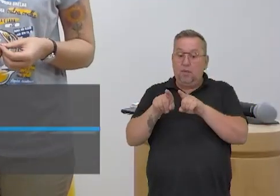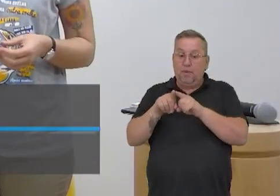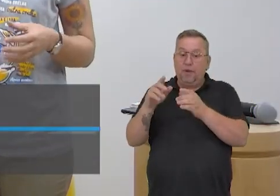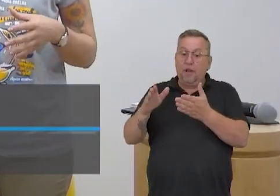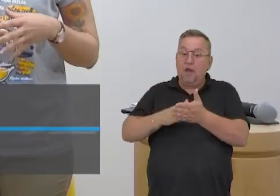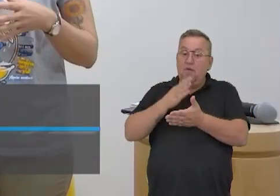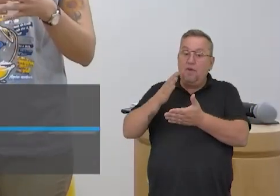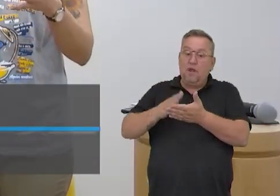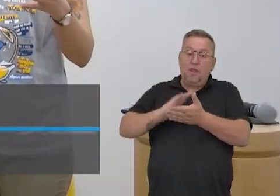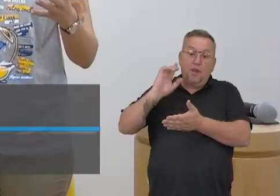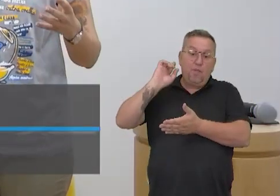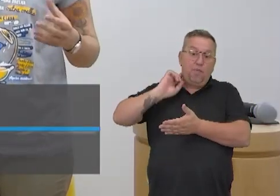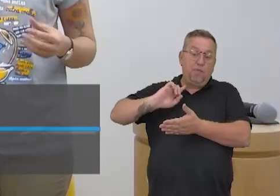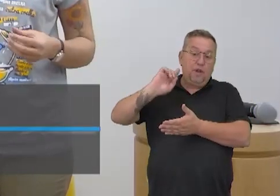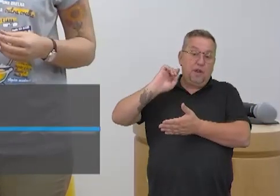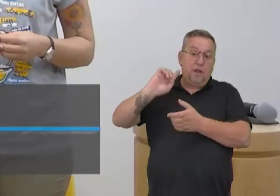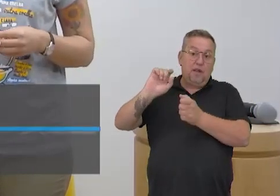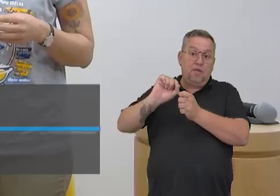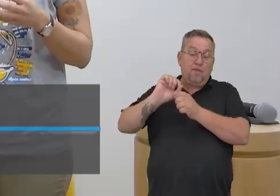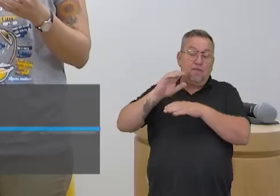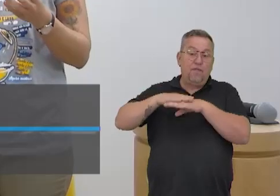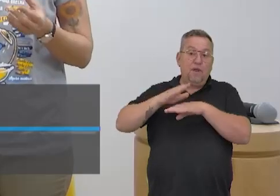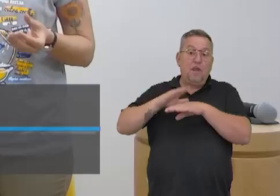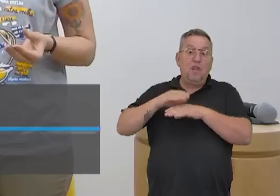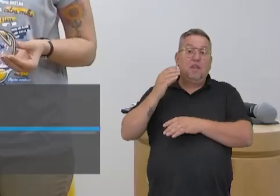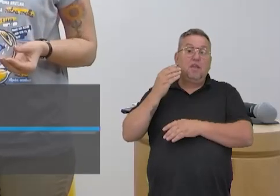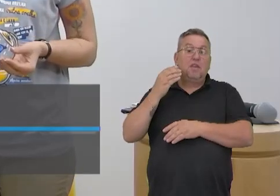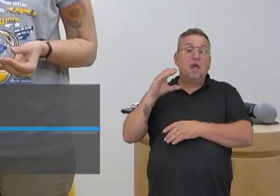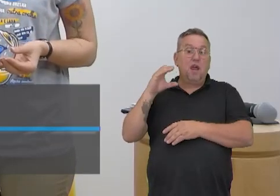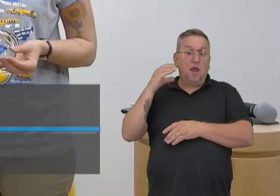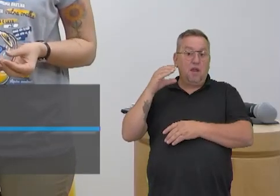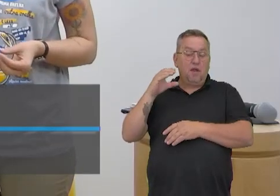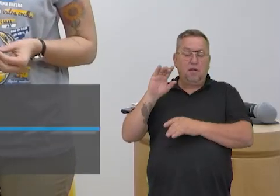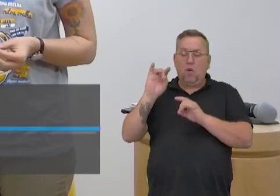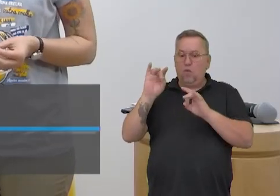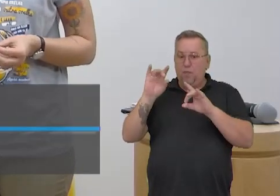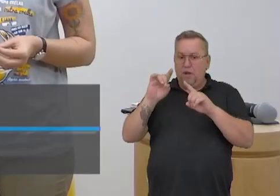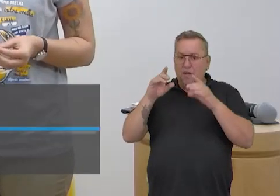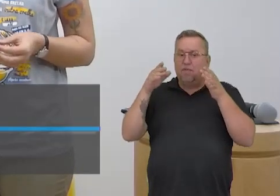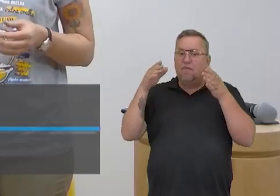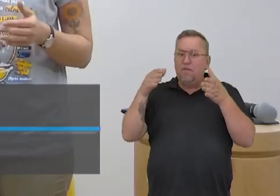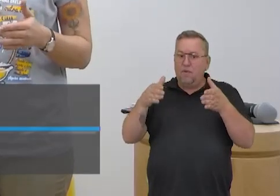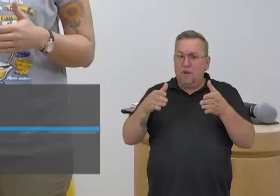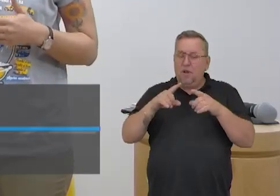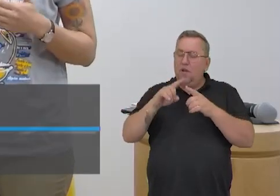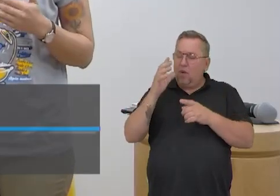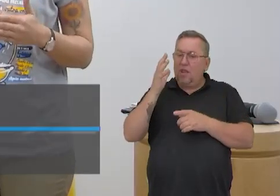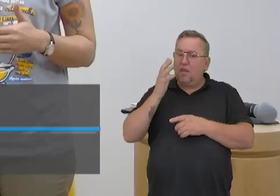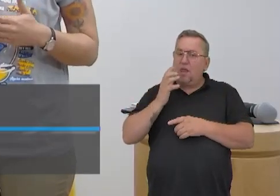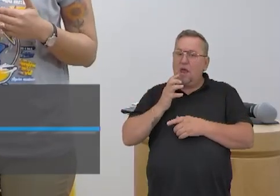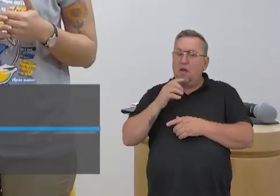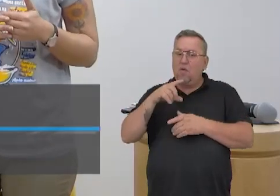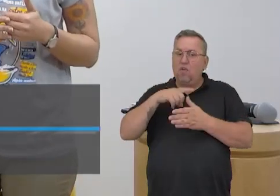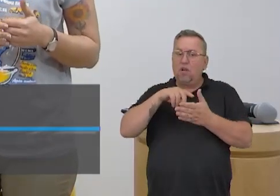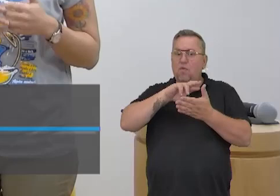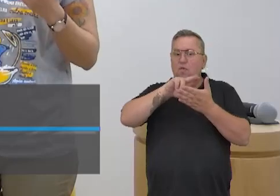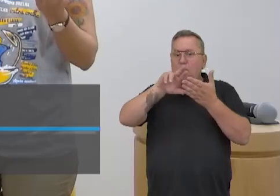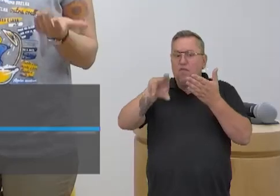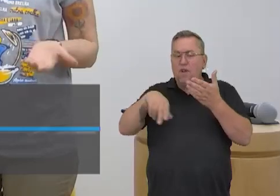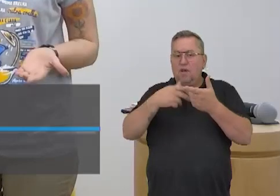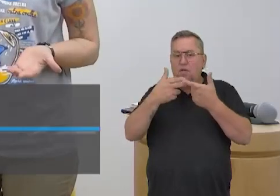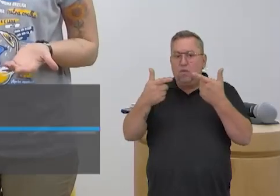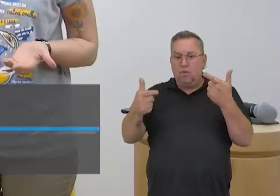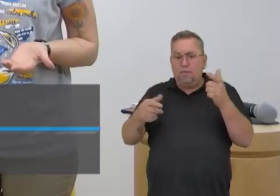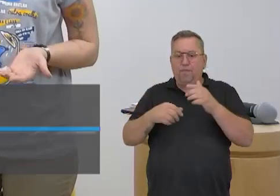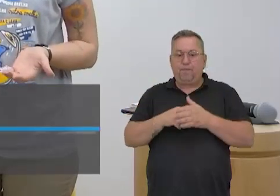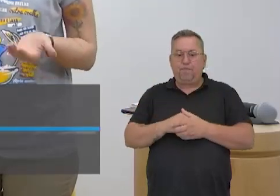Ciência, é específica disso também, de divulgar informações científicas. Então, já temos aí várias falas